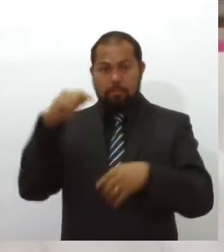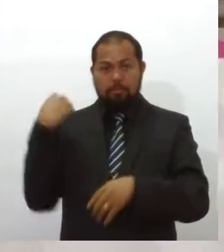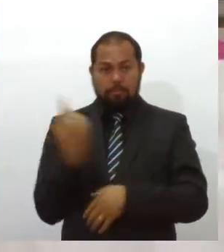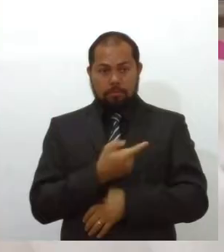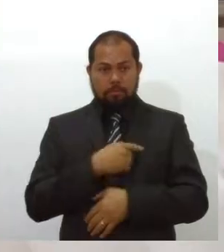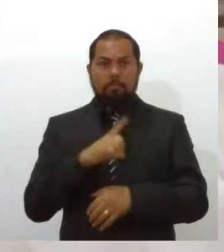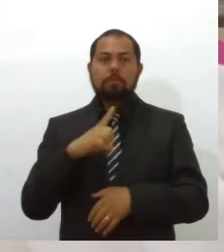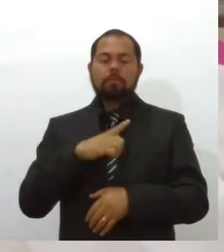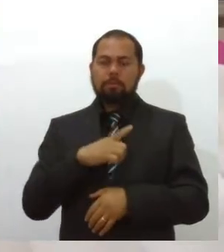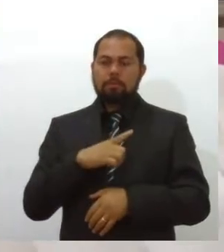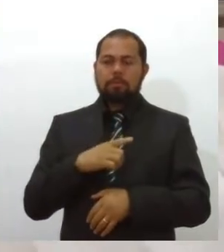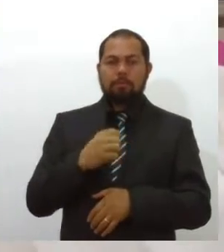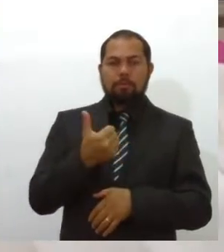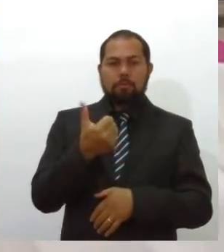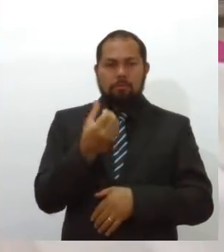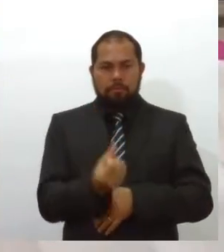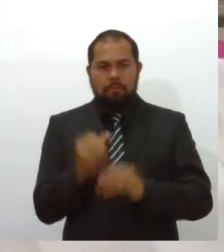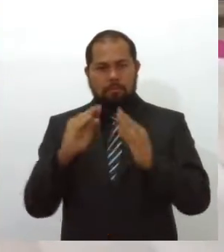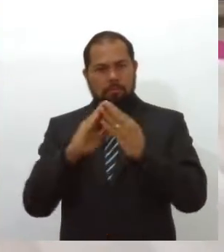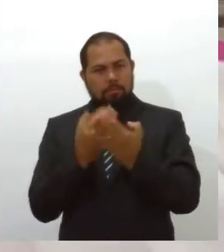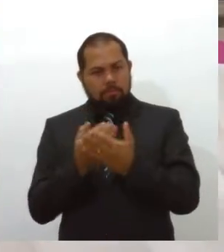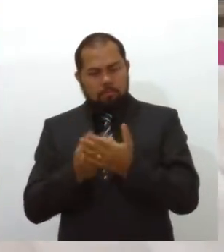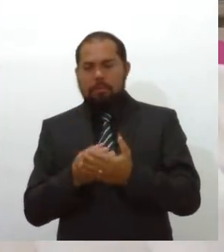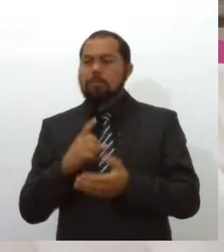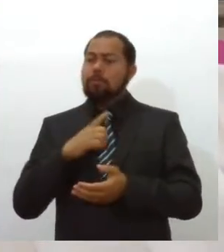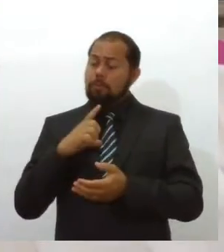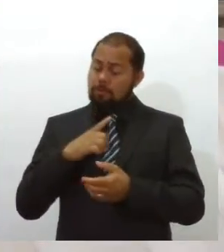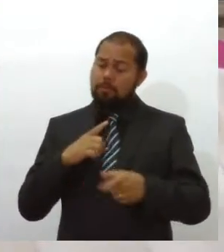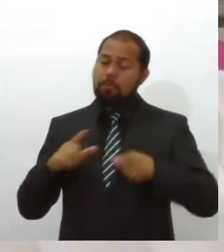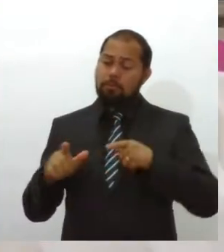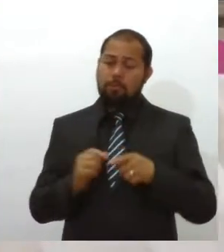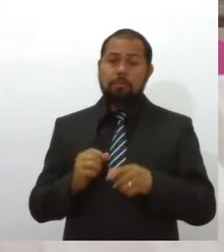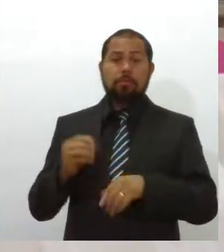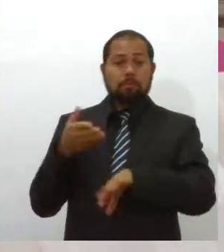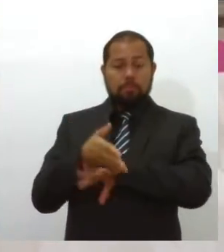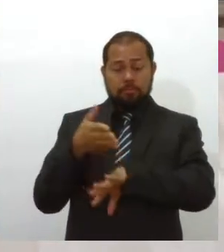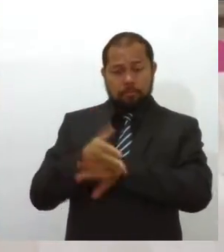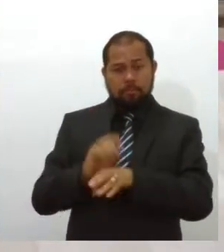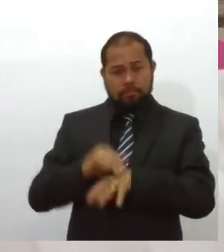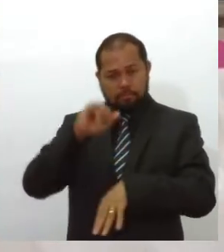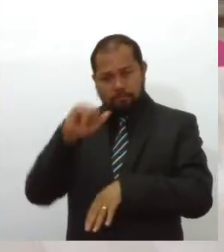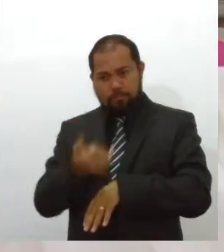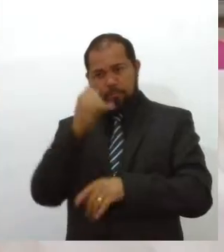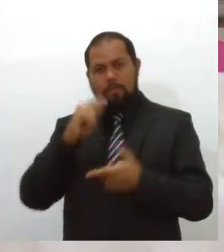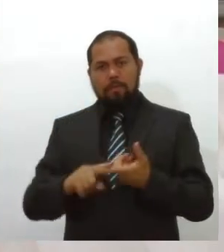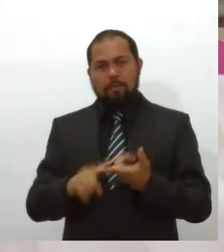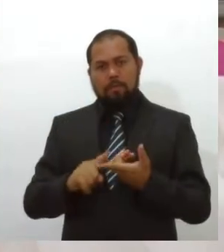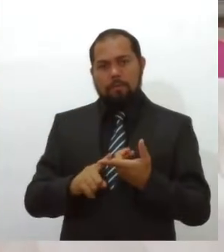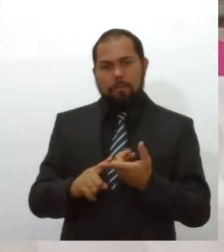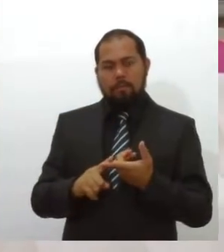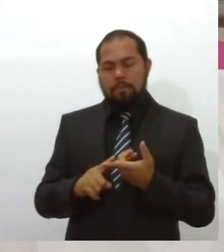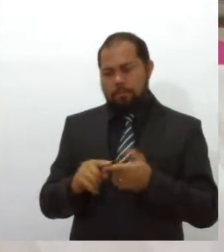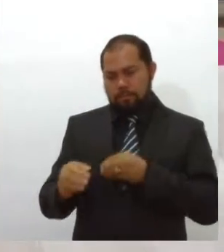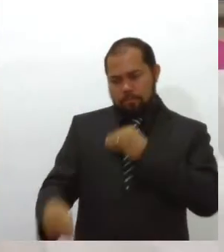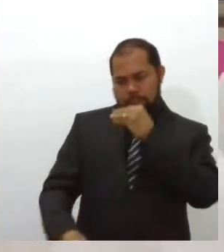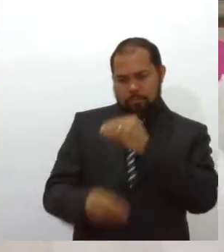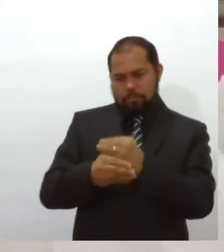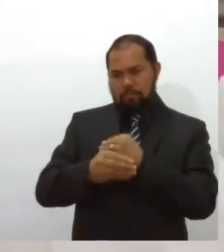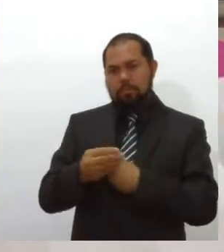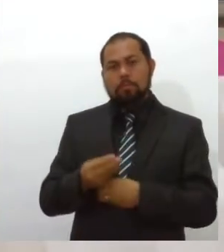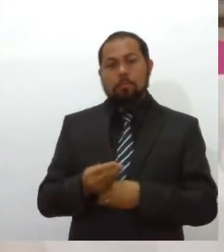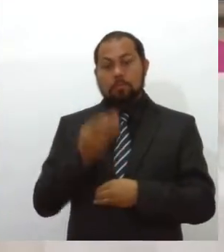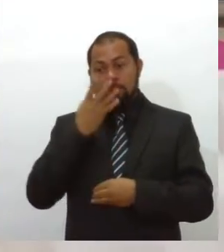16 escolas que estão em atividade. Aproveitamos, então, e incluímos essas crianças de 3 anos para a